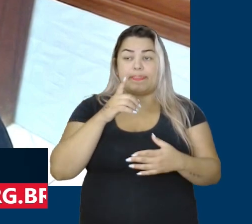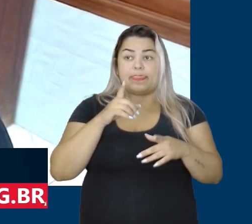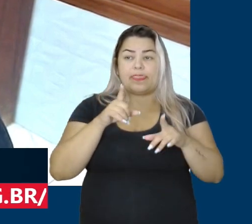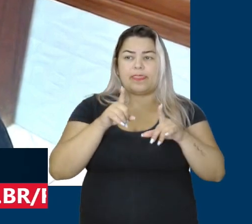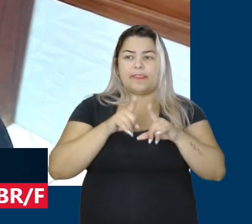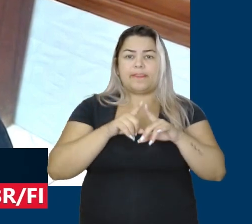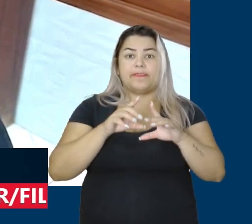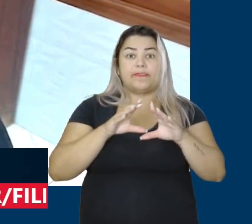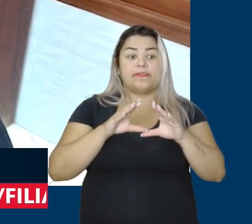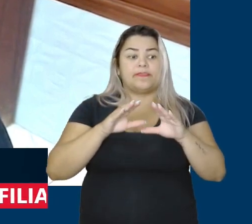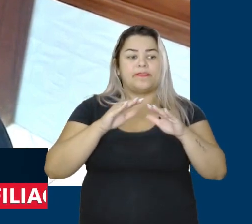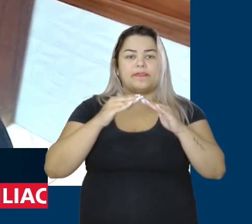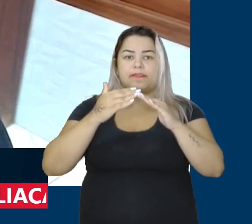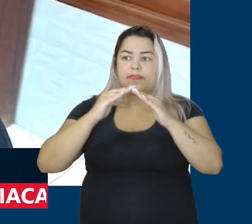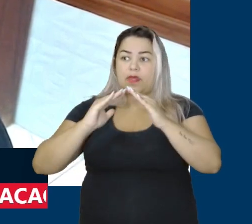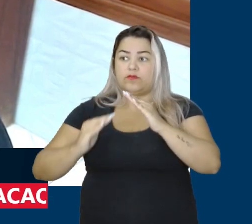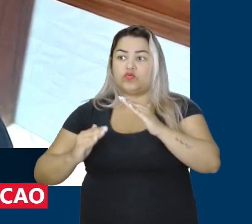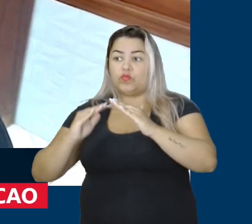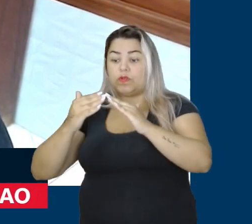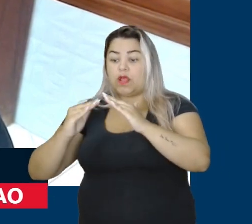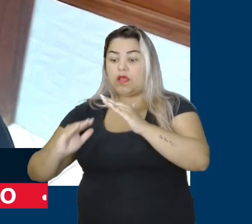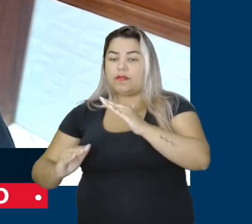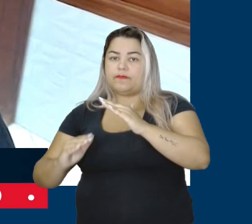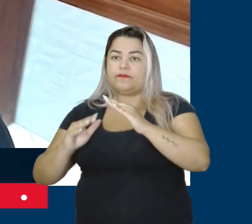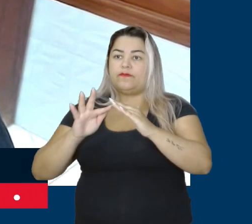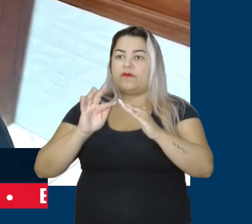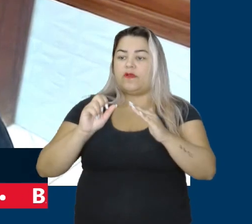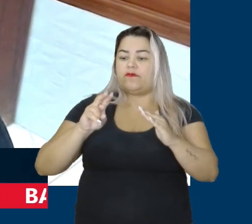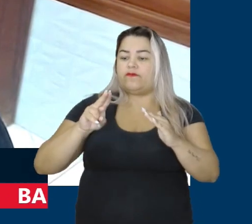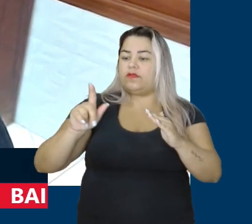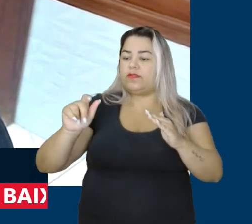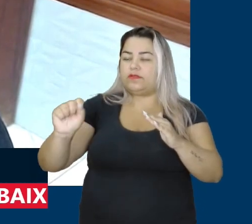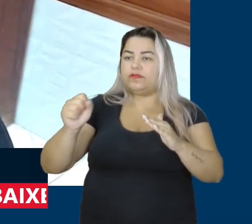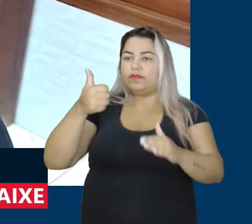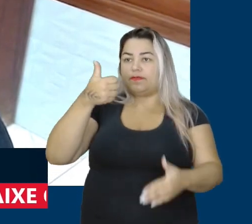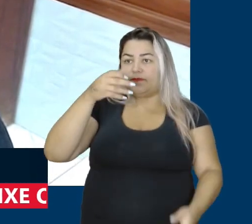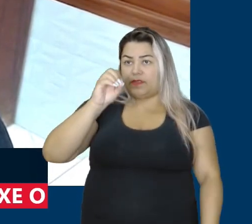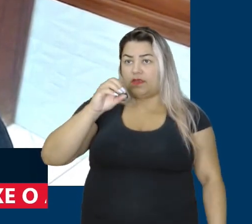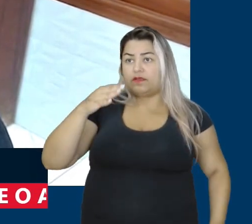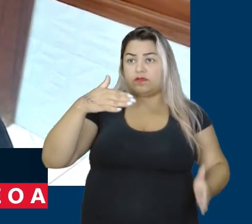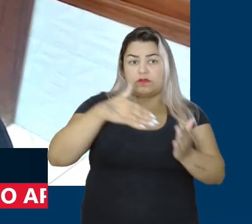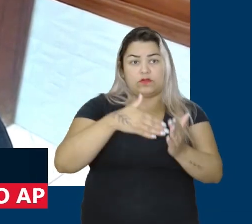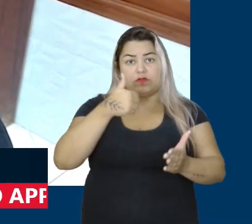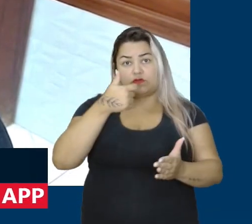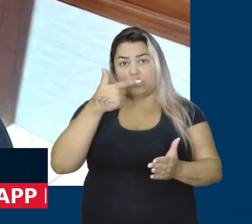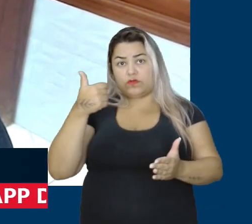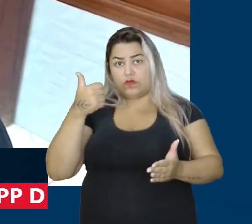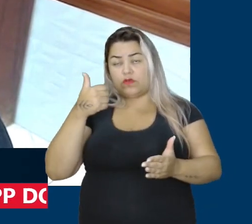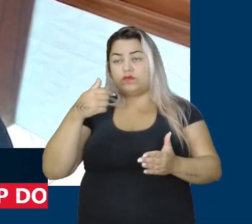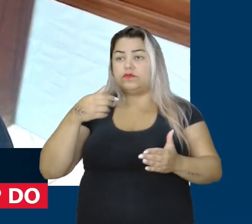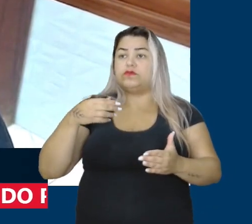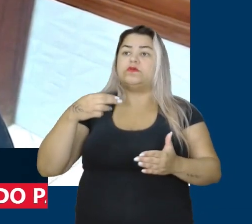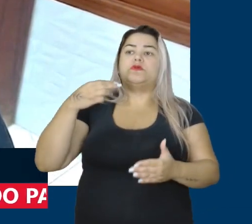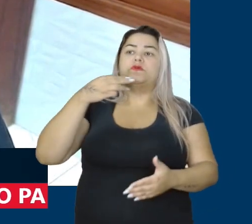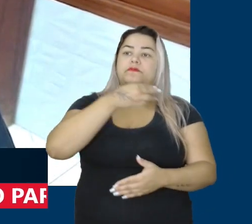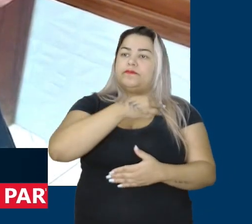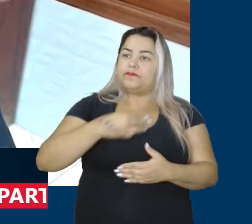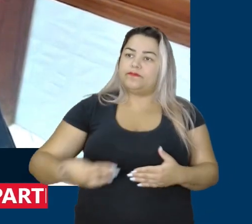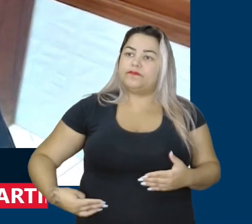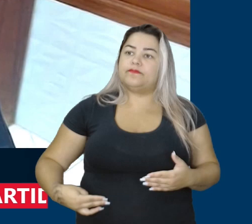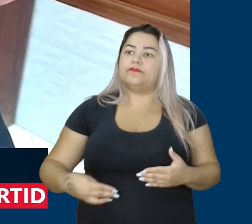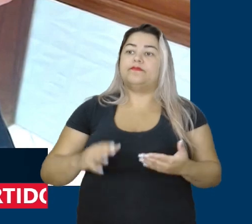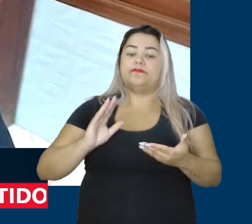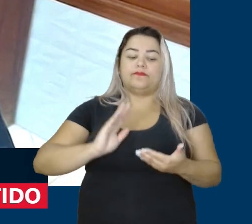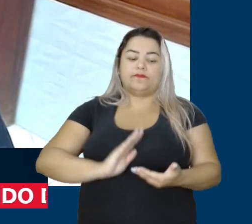das comunidades das favelas, né? Estavam lá 10 ministros, 10 ou 12 ministros no evento na Câmara de Deputados,